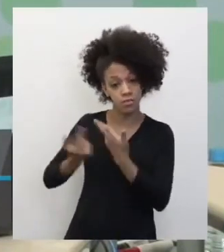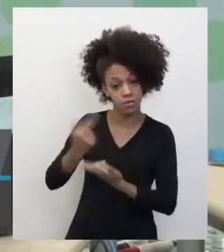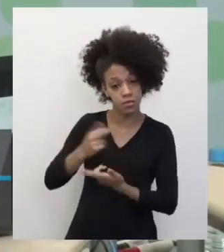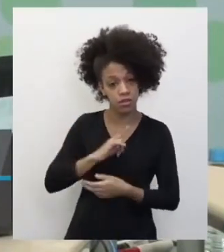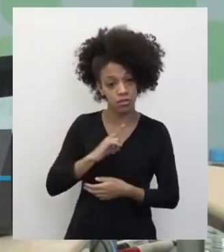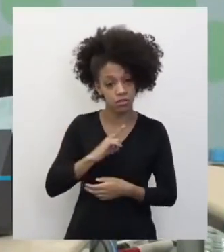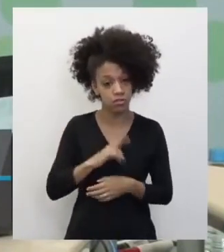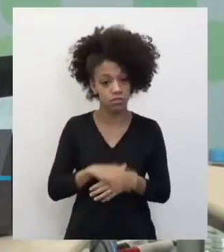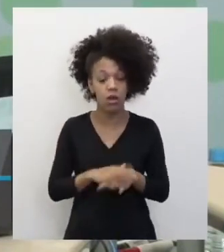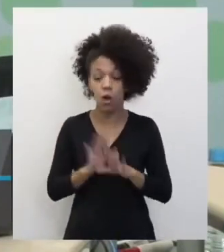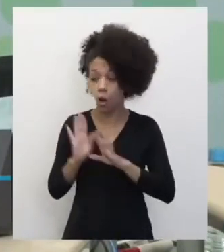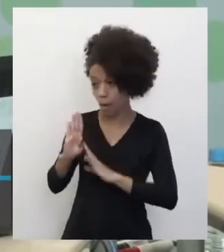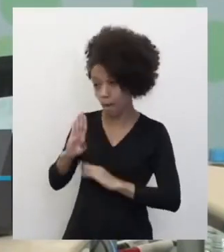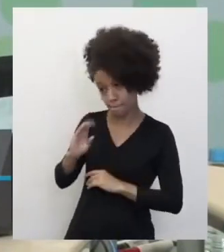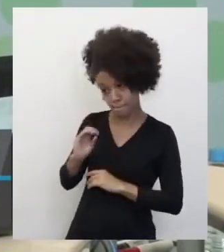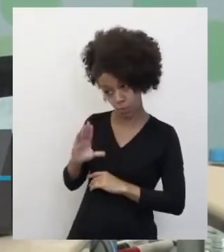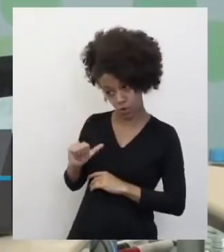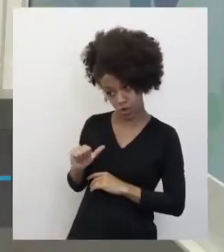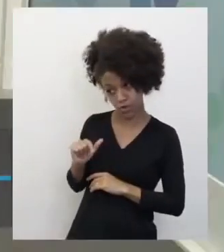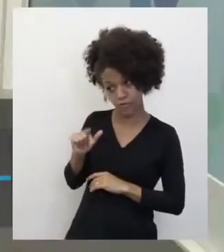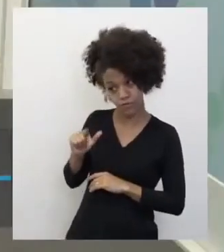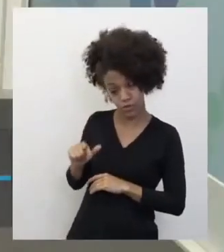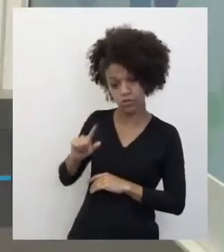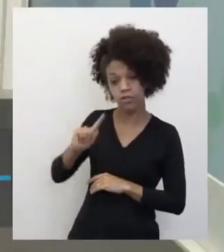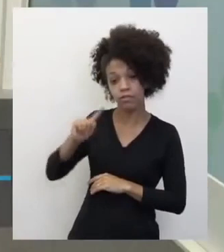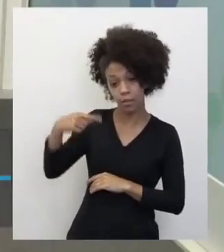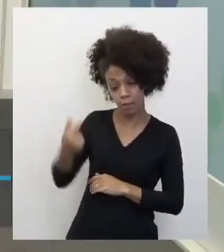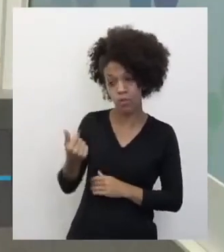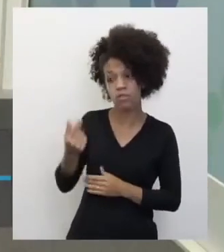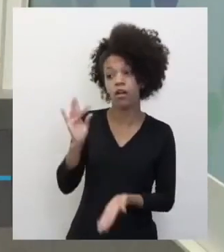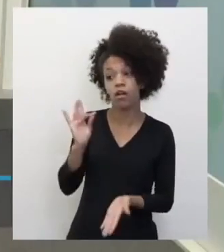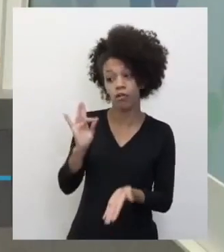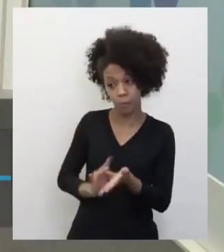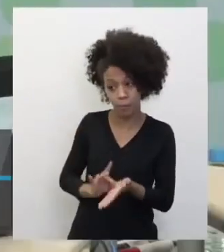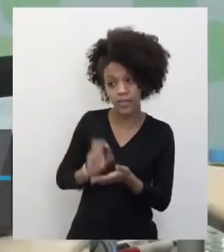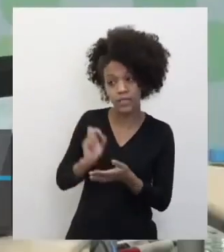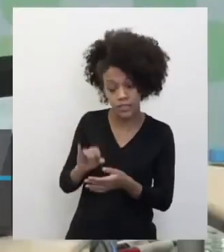aqui. Aí, ô Boca, você vai depois confirmar para mim se o que